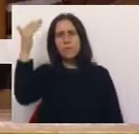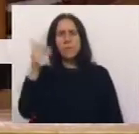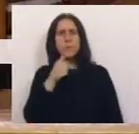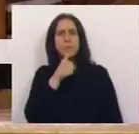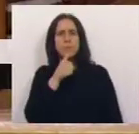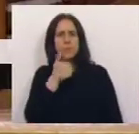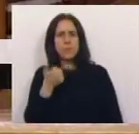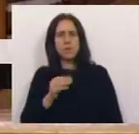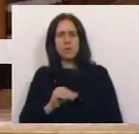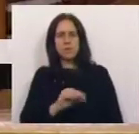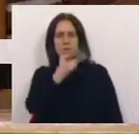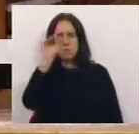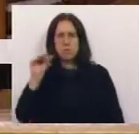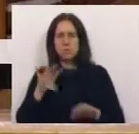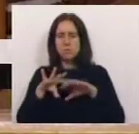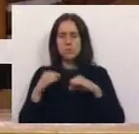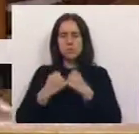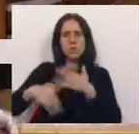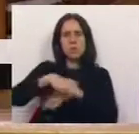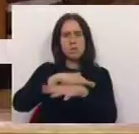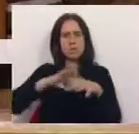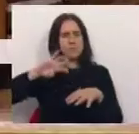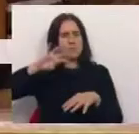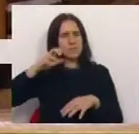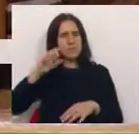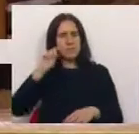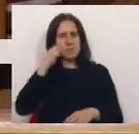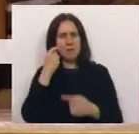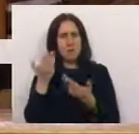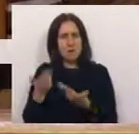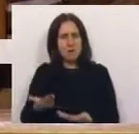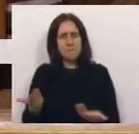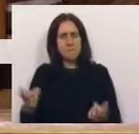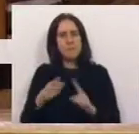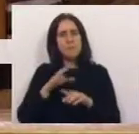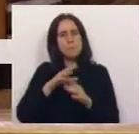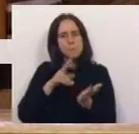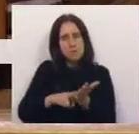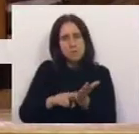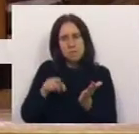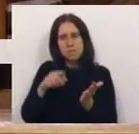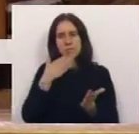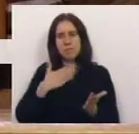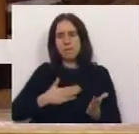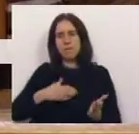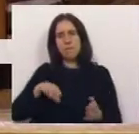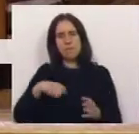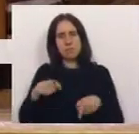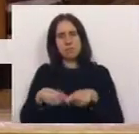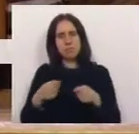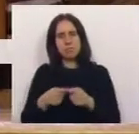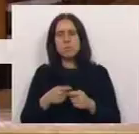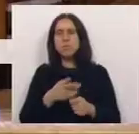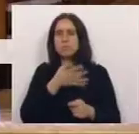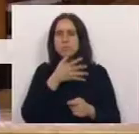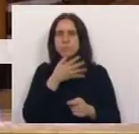deteriorização territorial e social do país. São estes os motivos que levam os Verdes a apresentar hoje para discussão uma